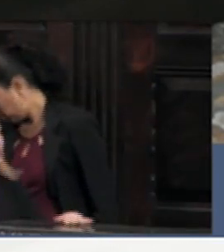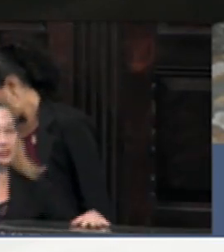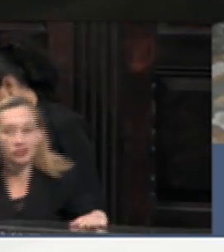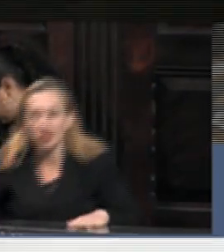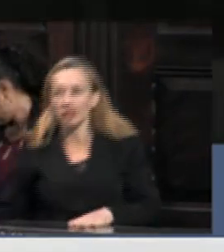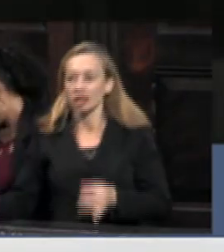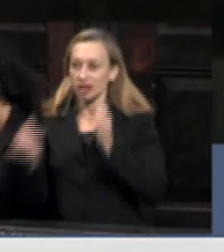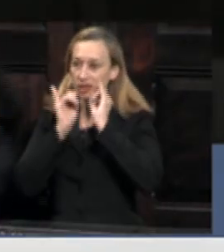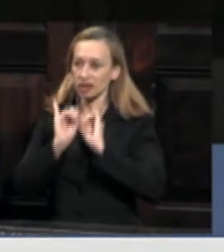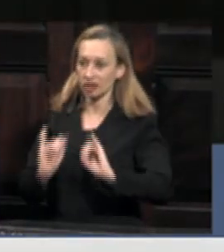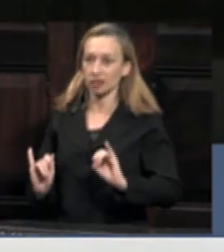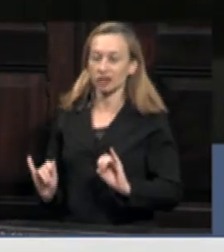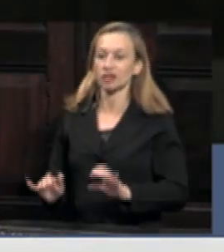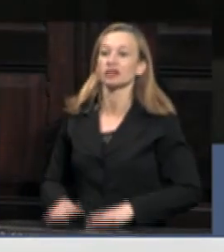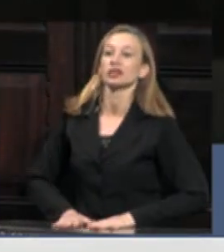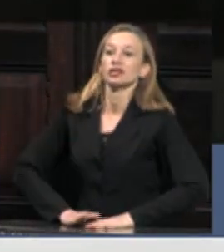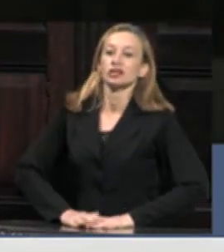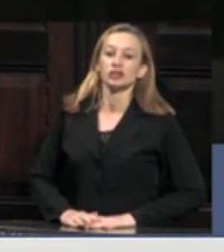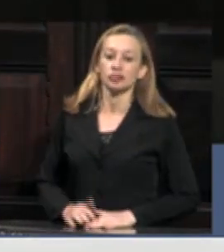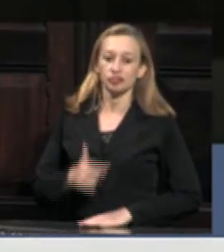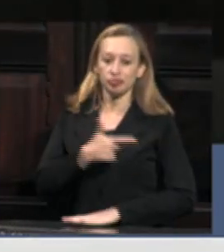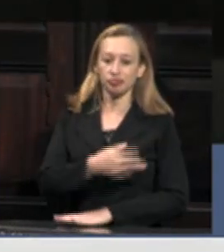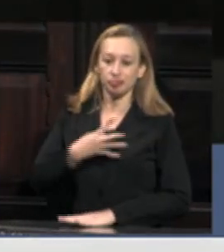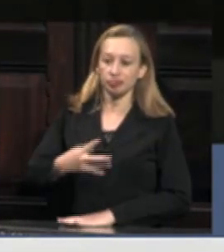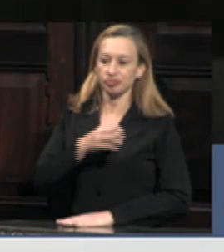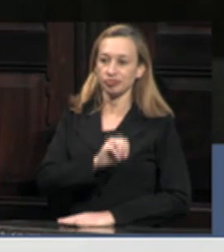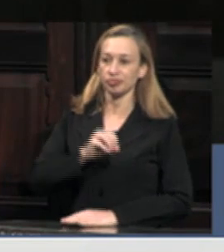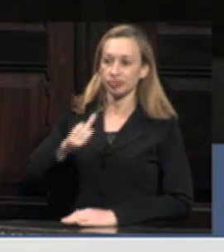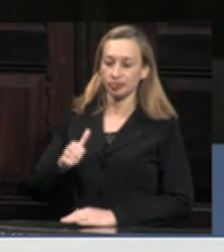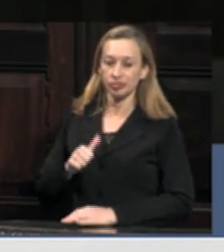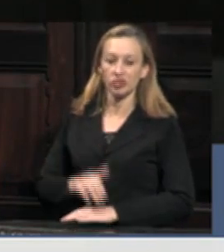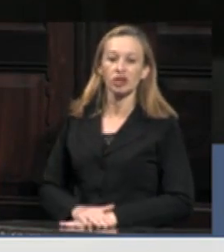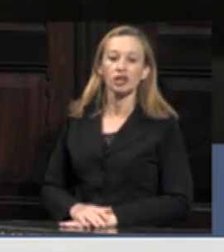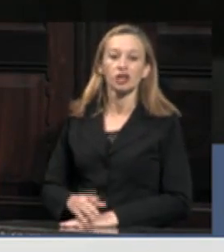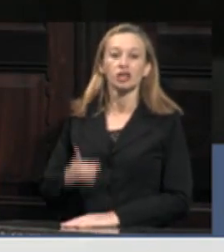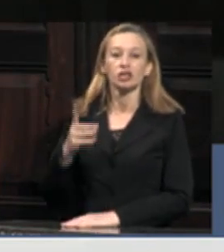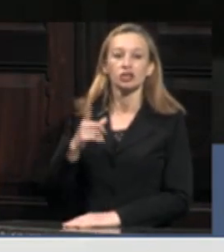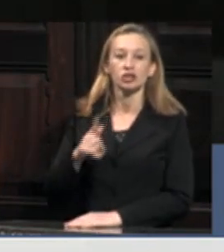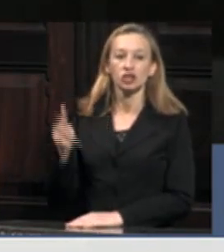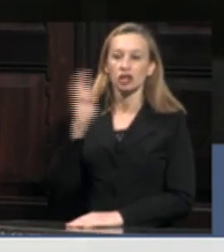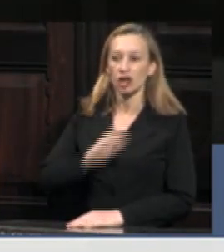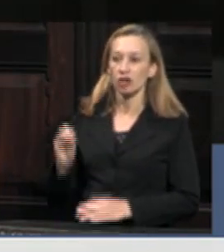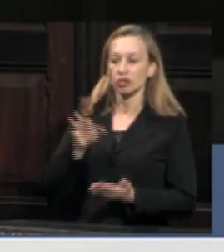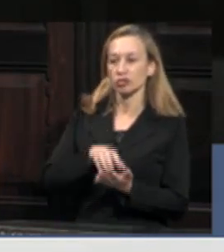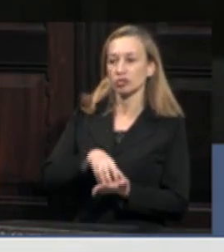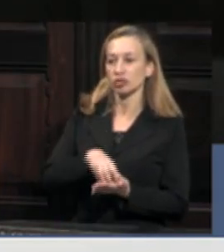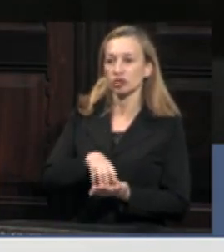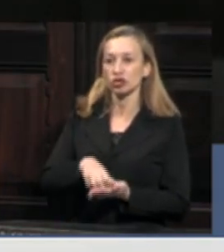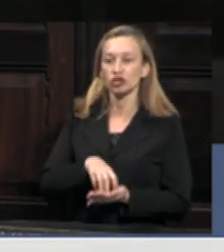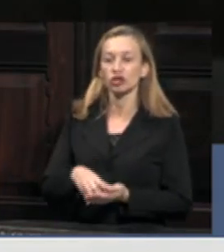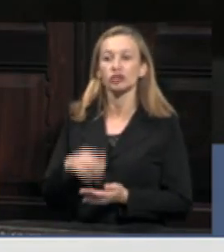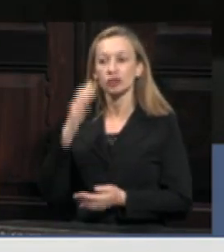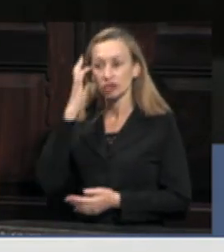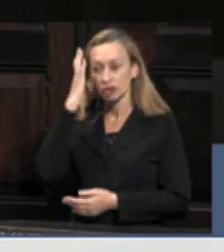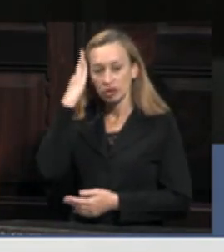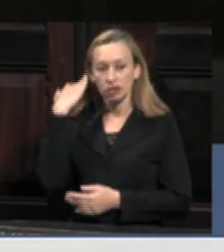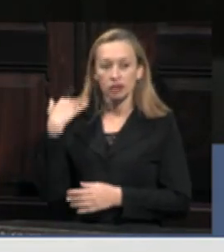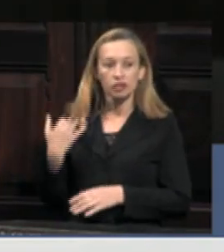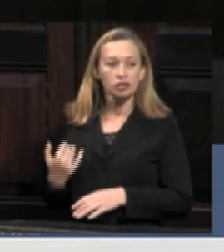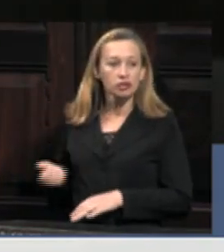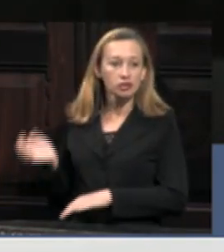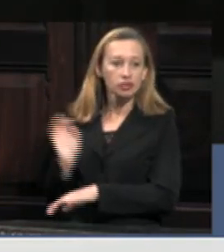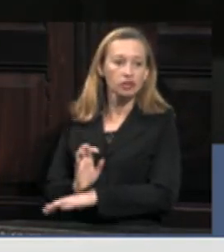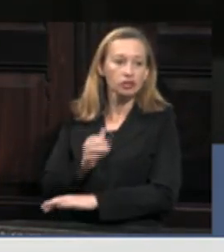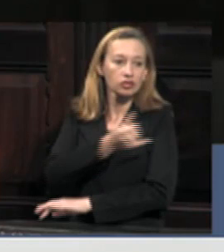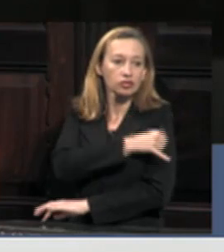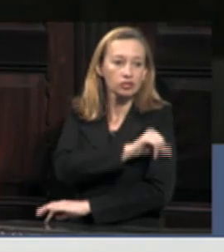Anuncio indicação legislativa 284/2018, de autoria do deputado Geraldo Pudim, que solicita ao excelentíssimo senhor governador do Estado do Rio de Janeiro o envio de mensagem expondo sobre a